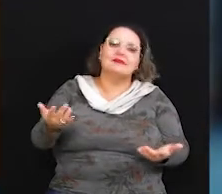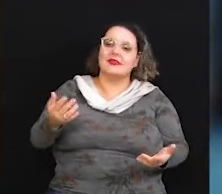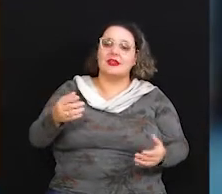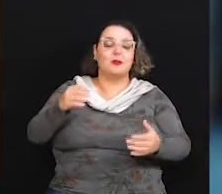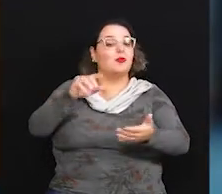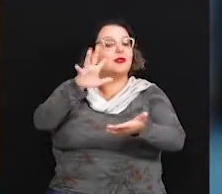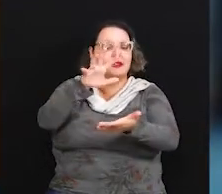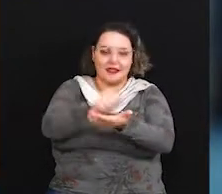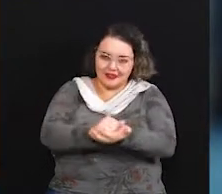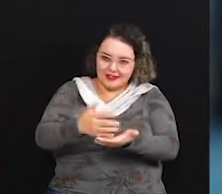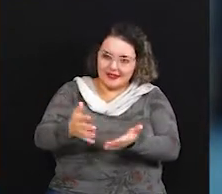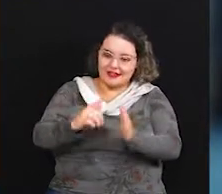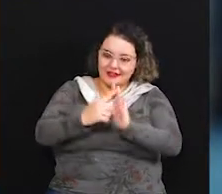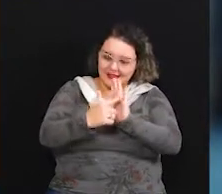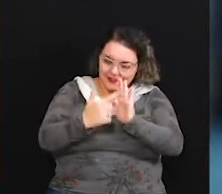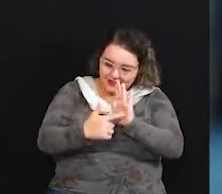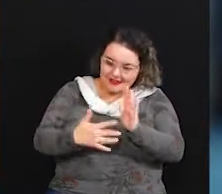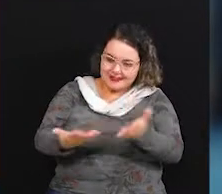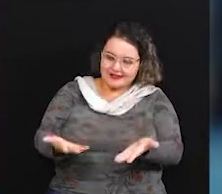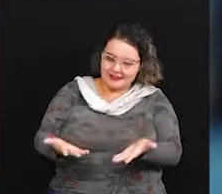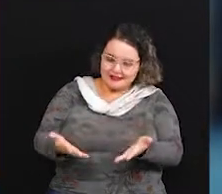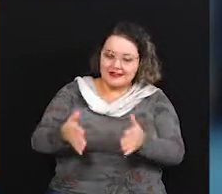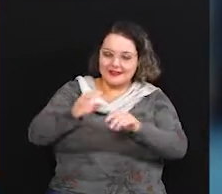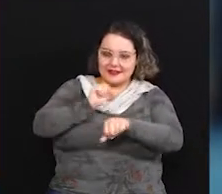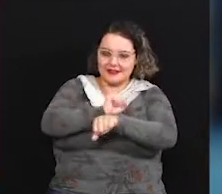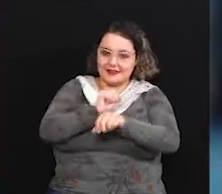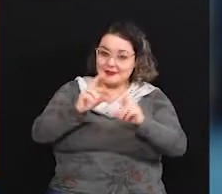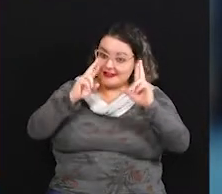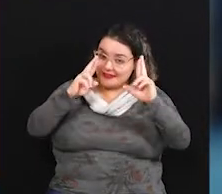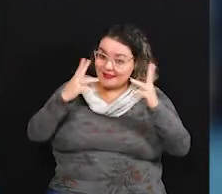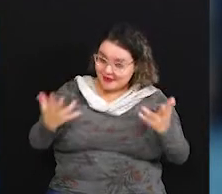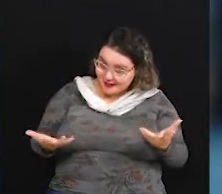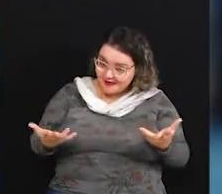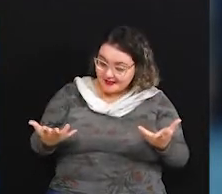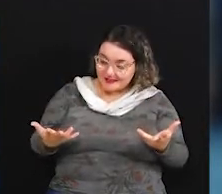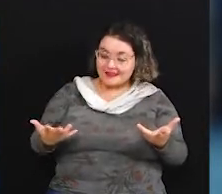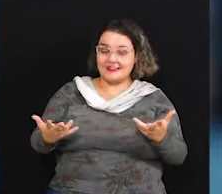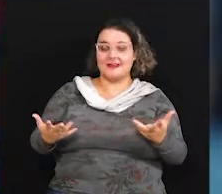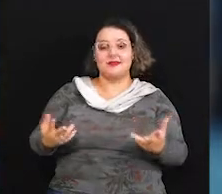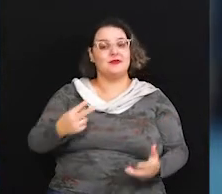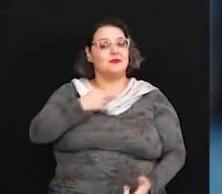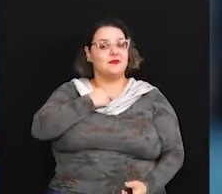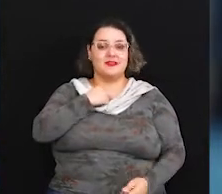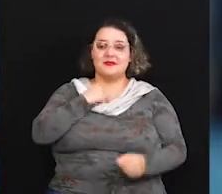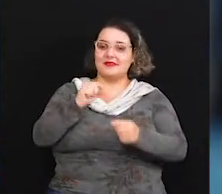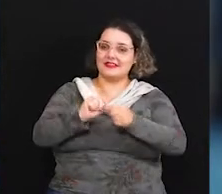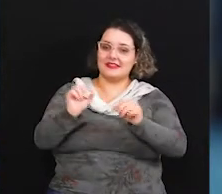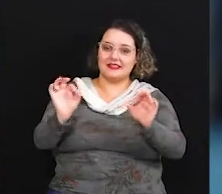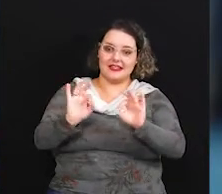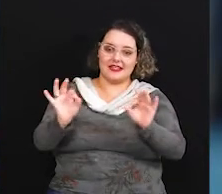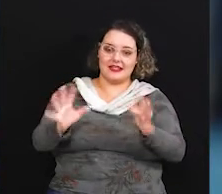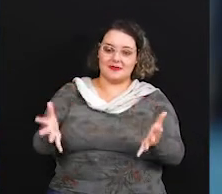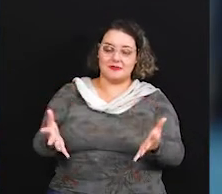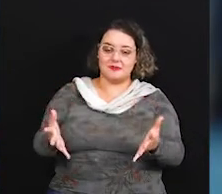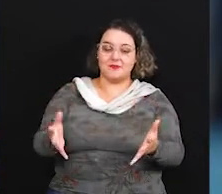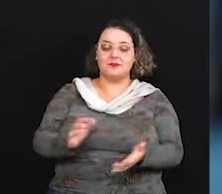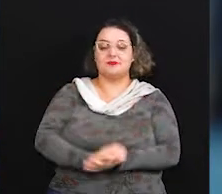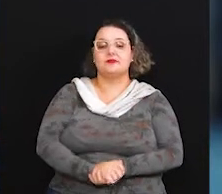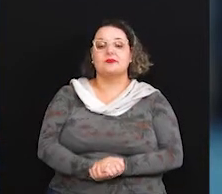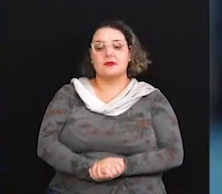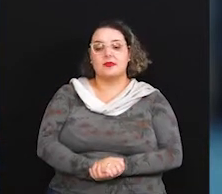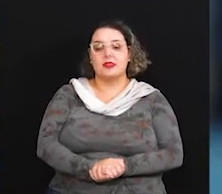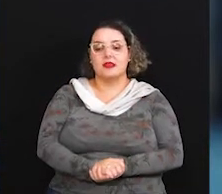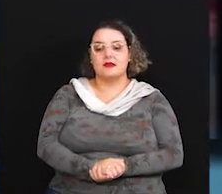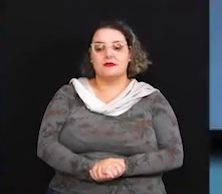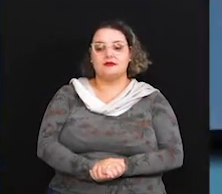Você entra na lista lá e torce, porque nós não podemos fazer absolutamente nada. Mas é